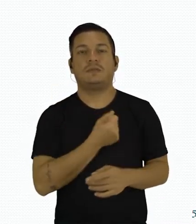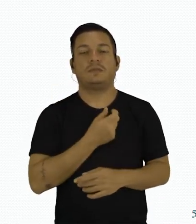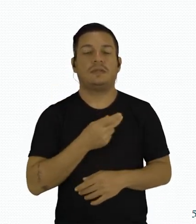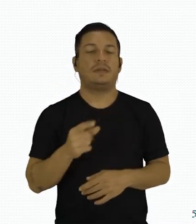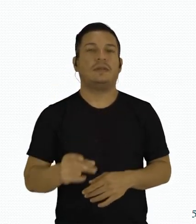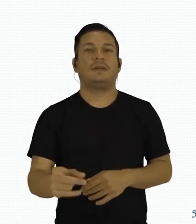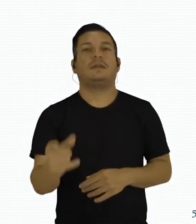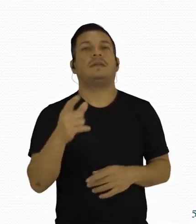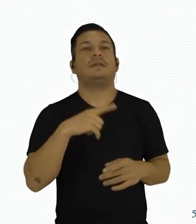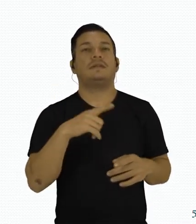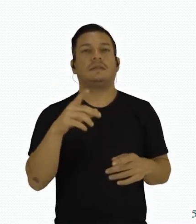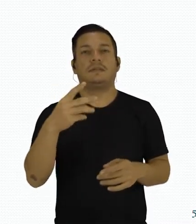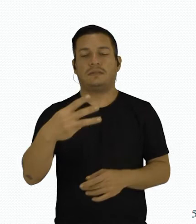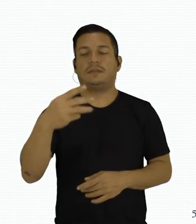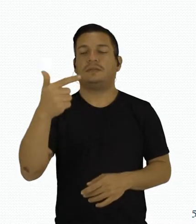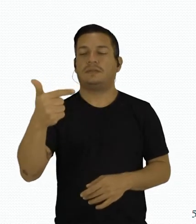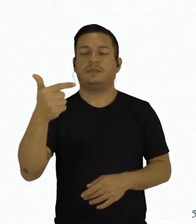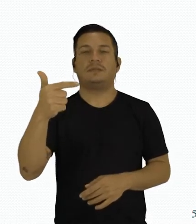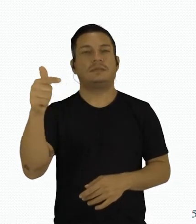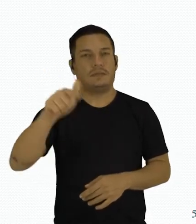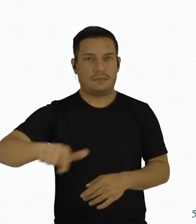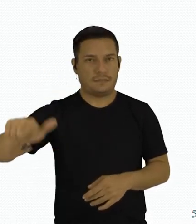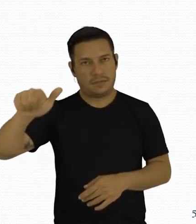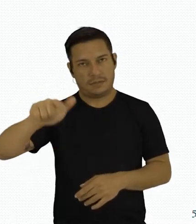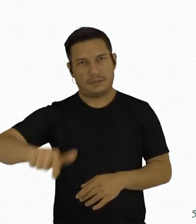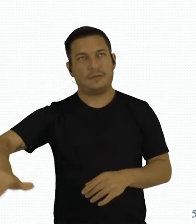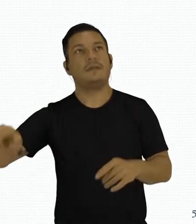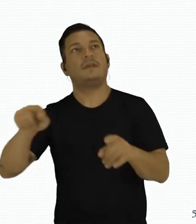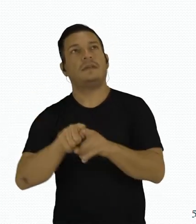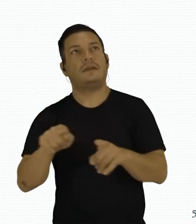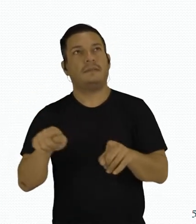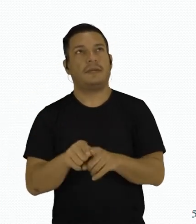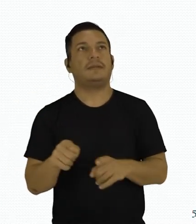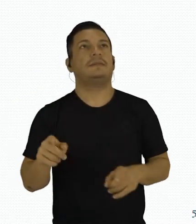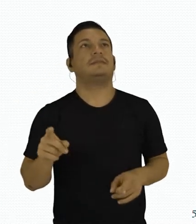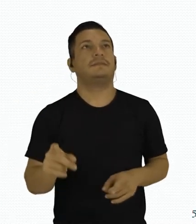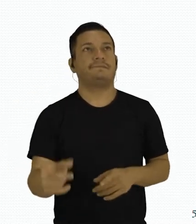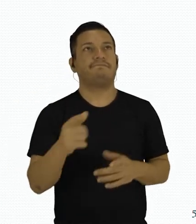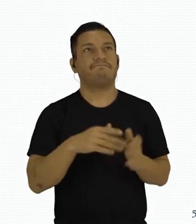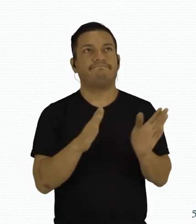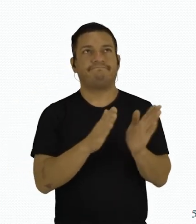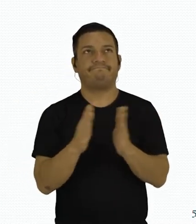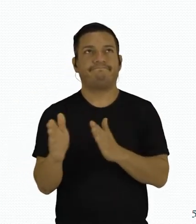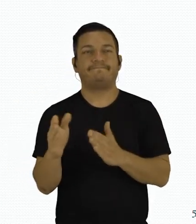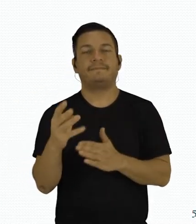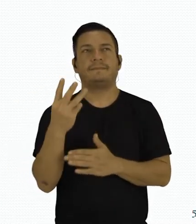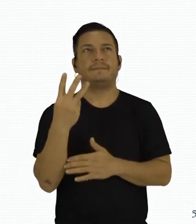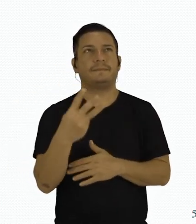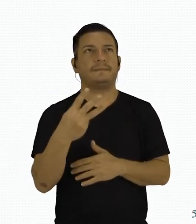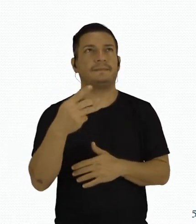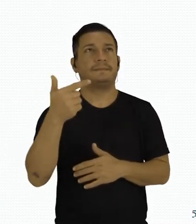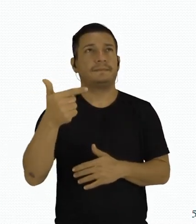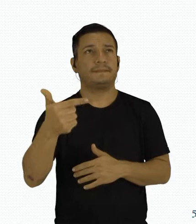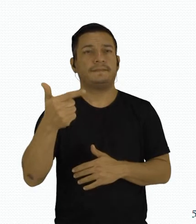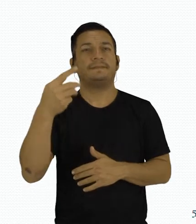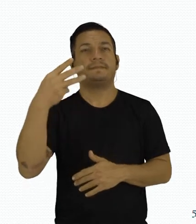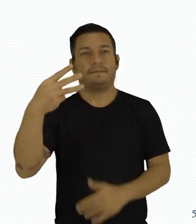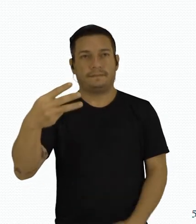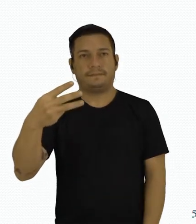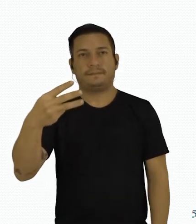né? O período 3 e 2 está se repetindo infinitamente e nessa ordem. 3 primeiro, 2 depois.